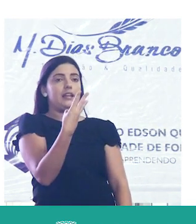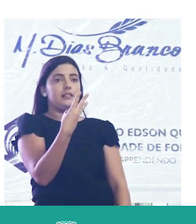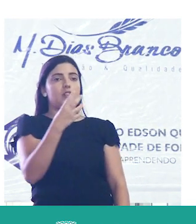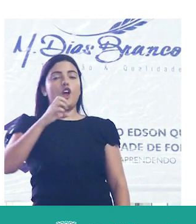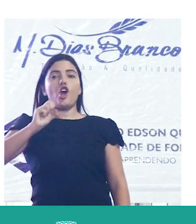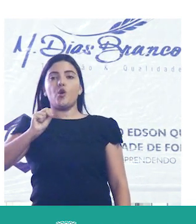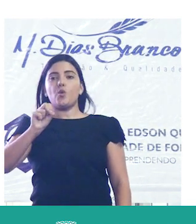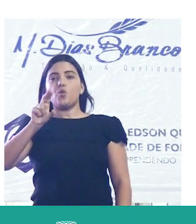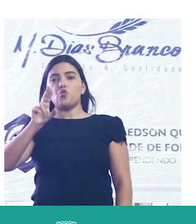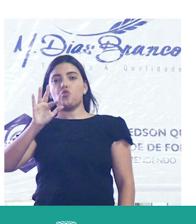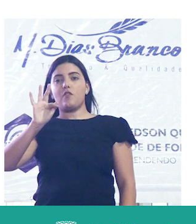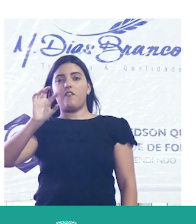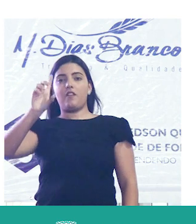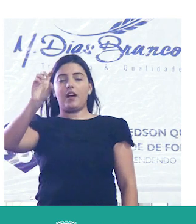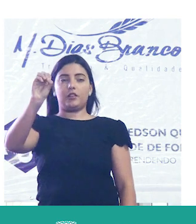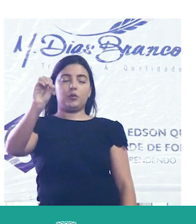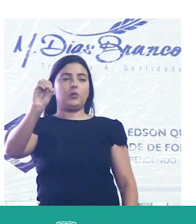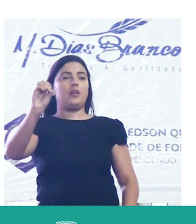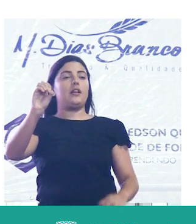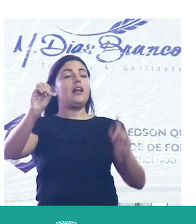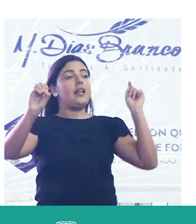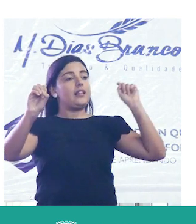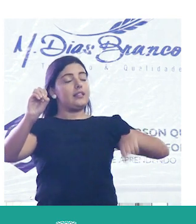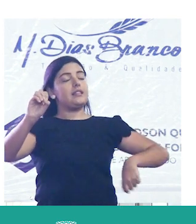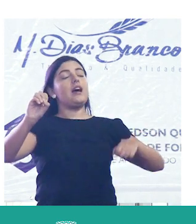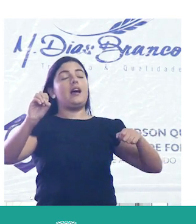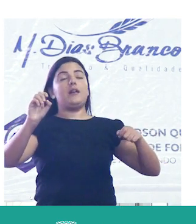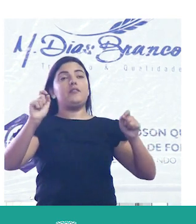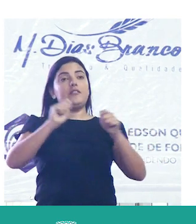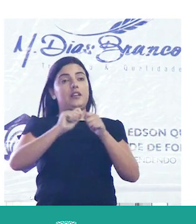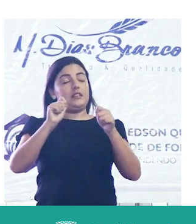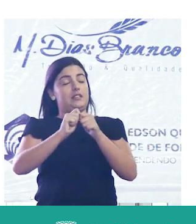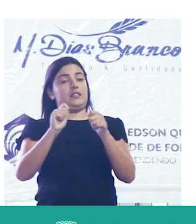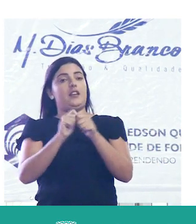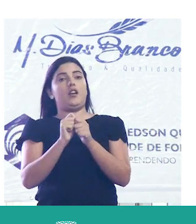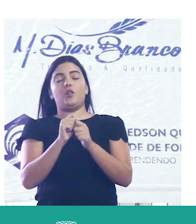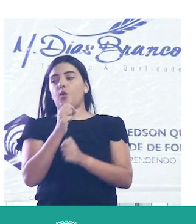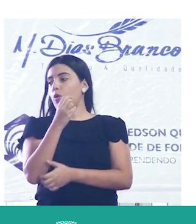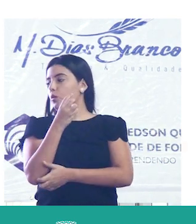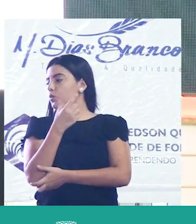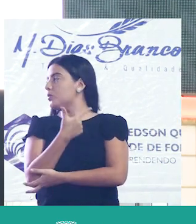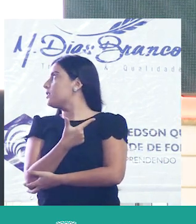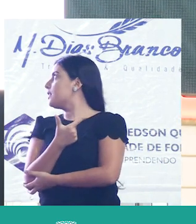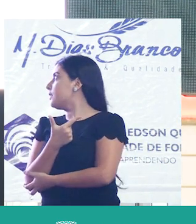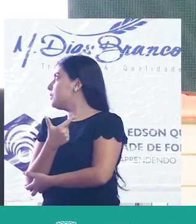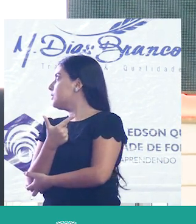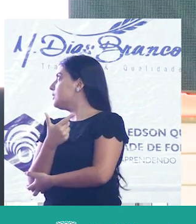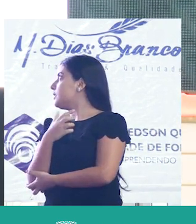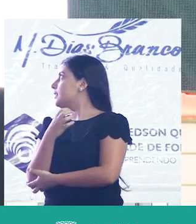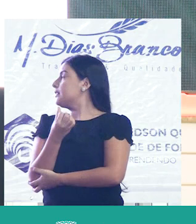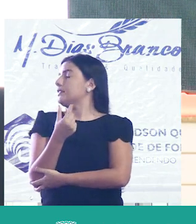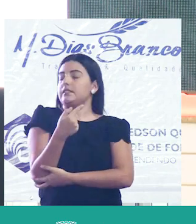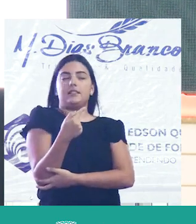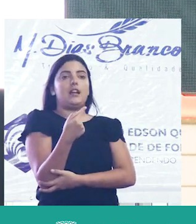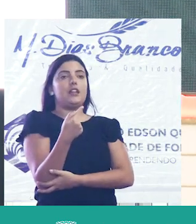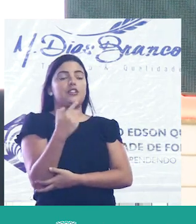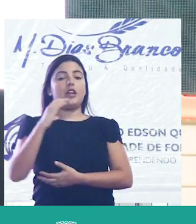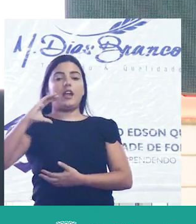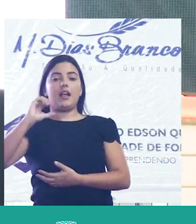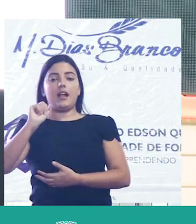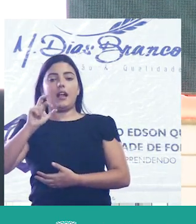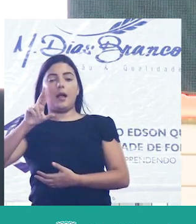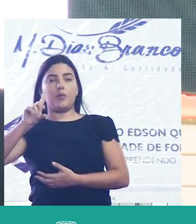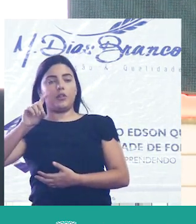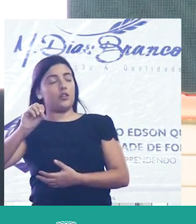chumbo, você produziria 267 gramas de carbonato. Como você vai utilizar